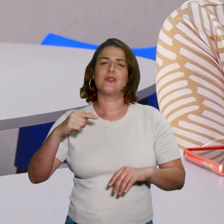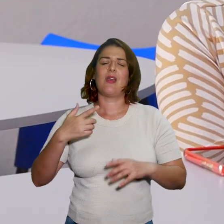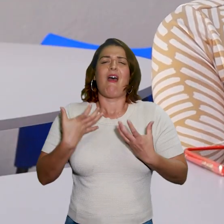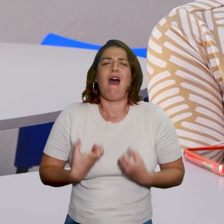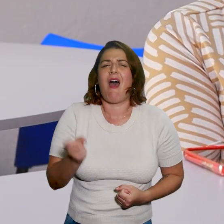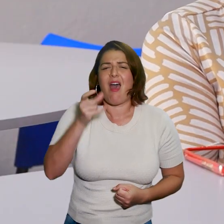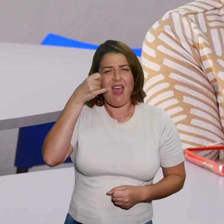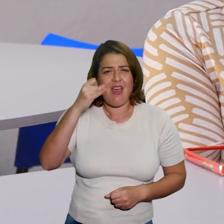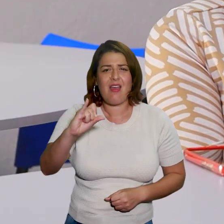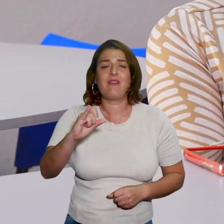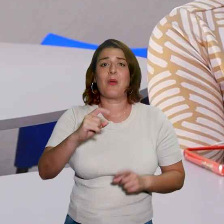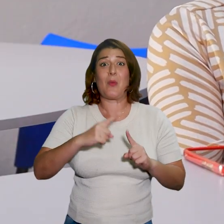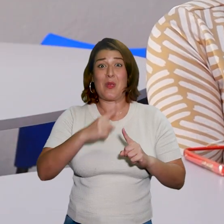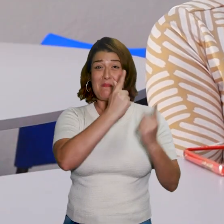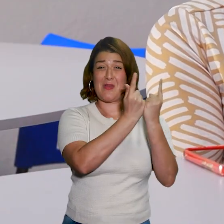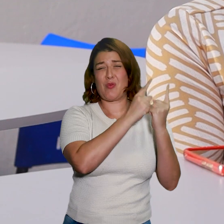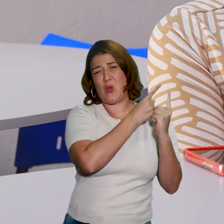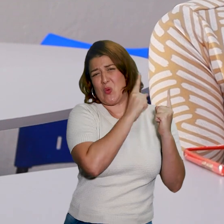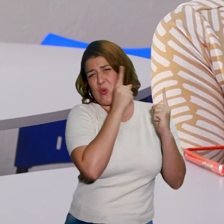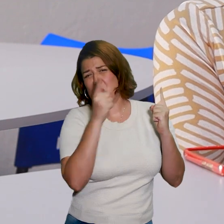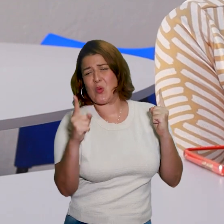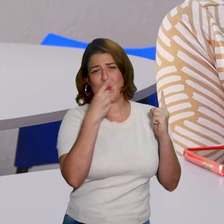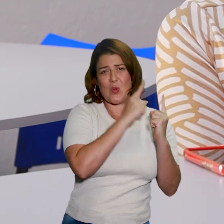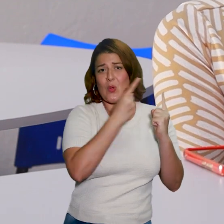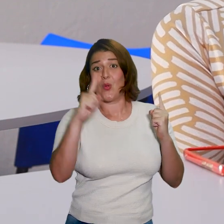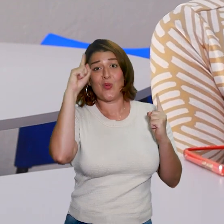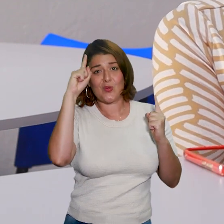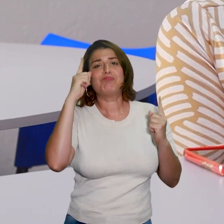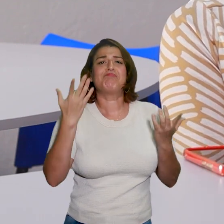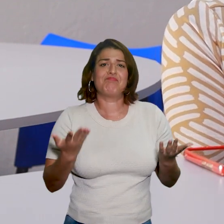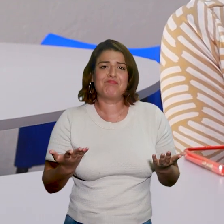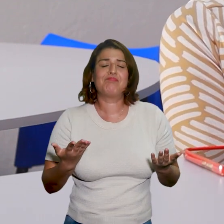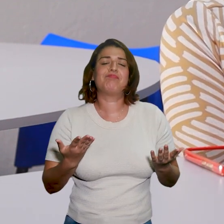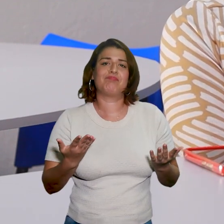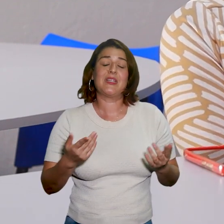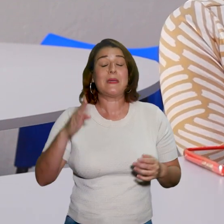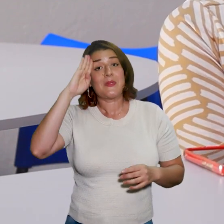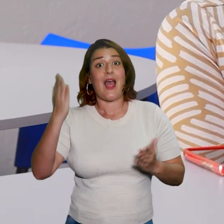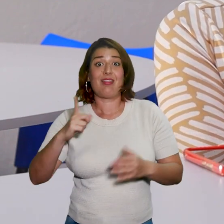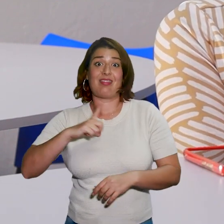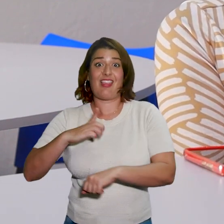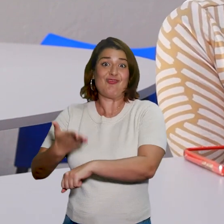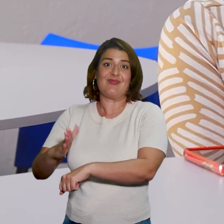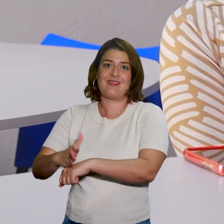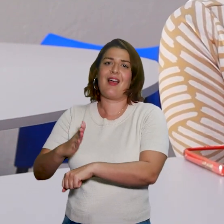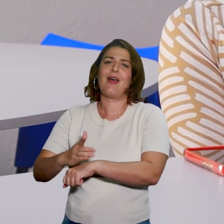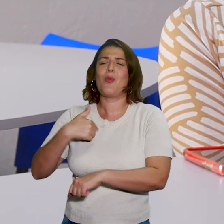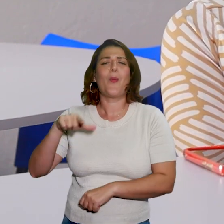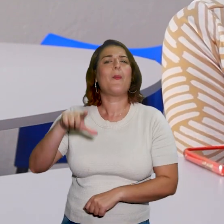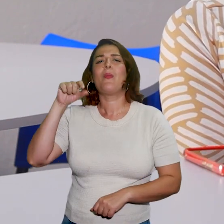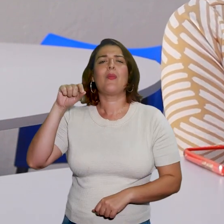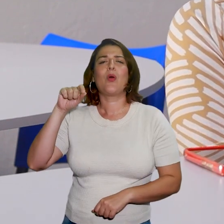tão cansativo, ter que vir de Magé para cá praticamente todos os dias, principalmente agora que eu estou estagiando, a gente